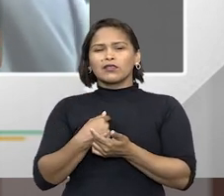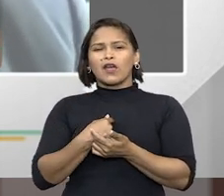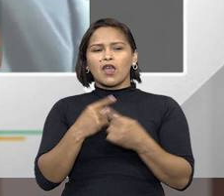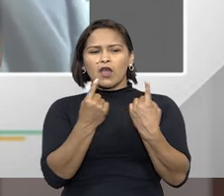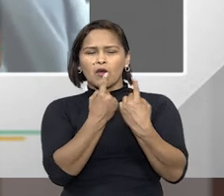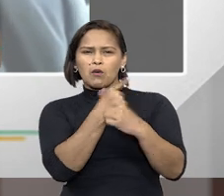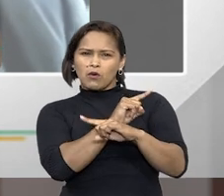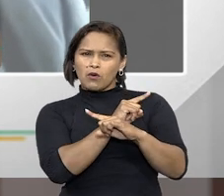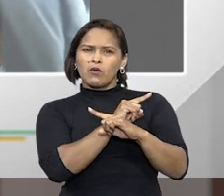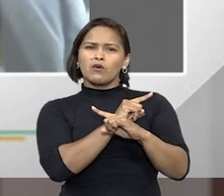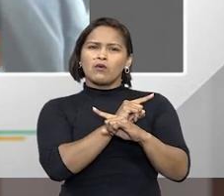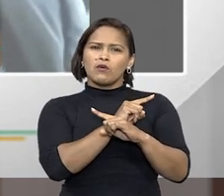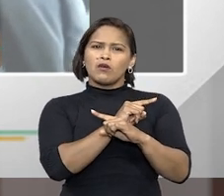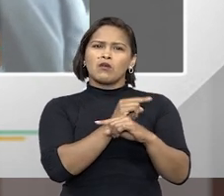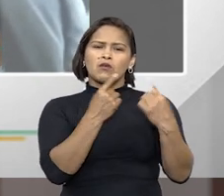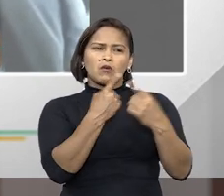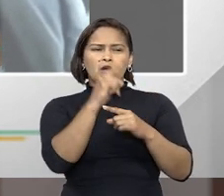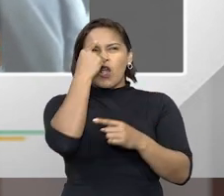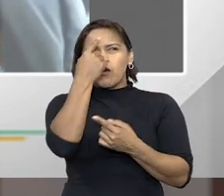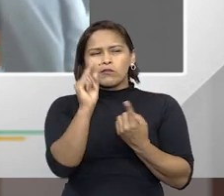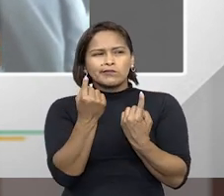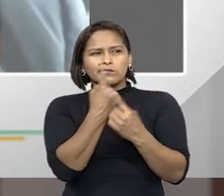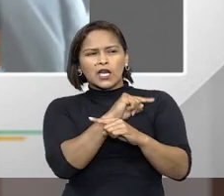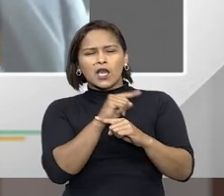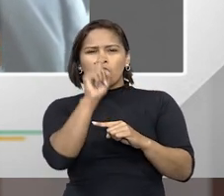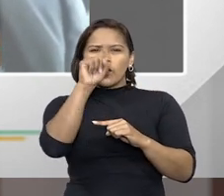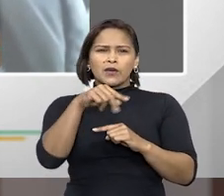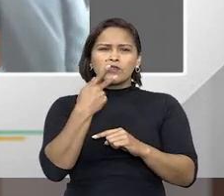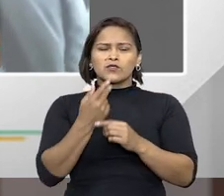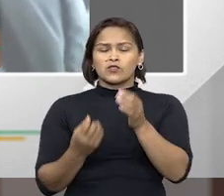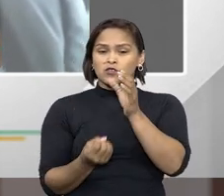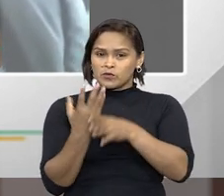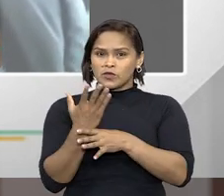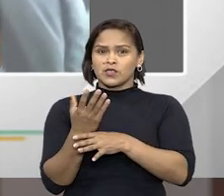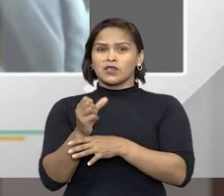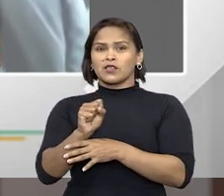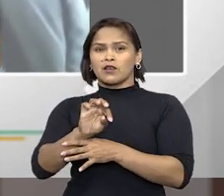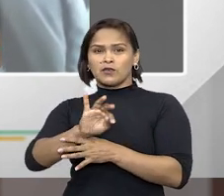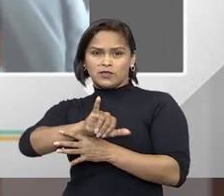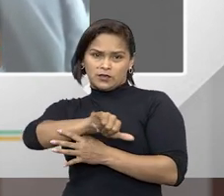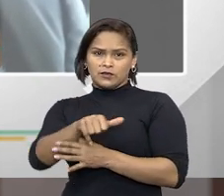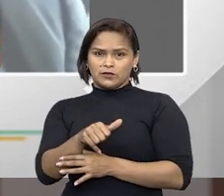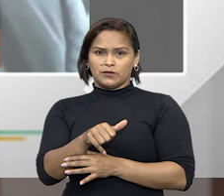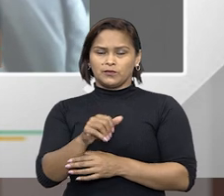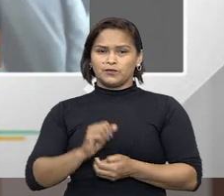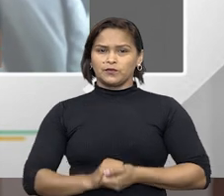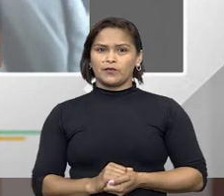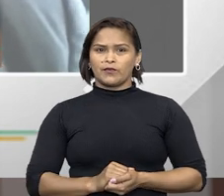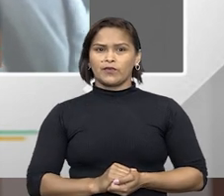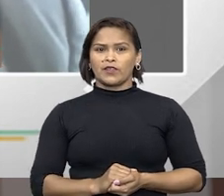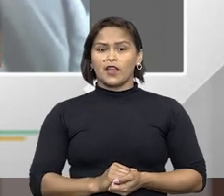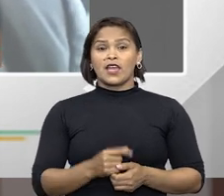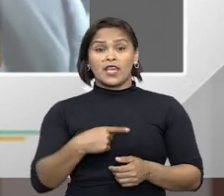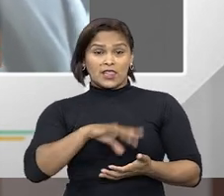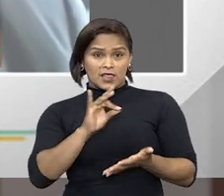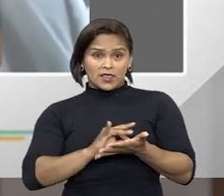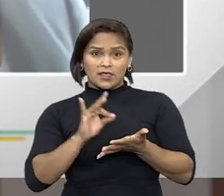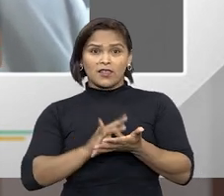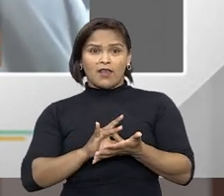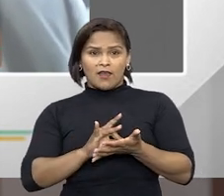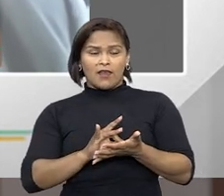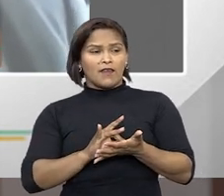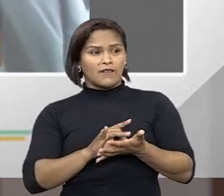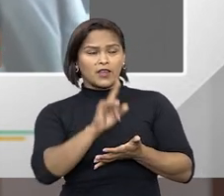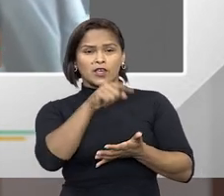contestatória sobre a instituição do STJ. Tanto isto é verdade que, numa conferência, logo